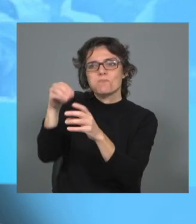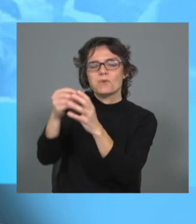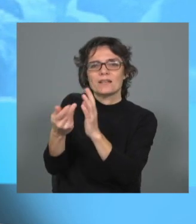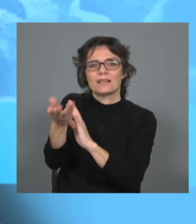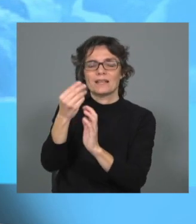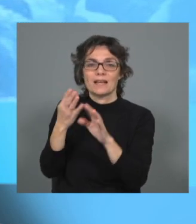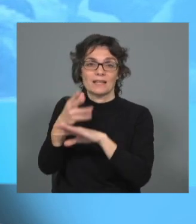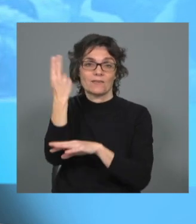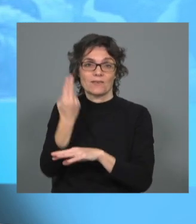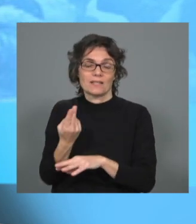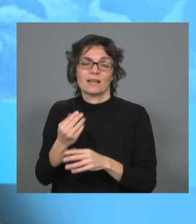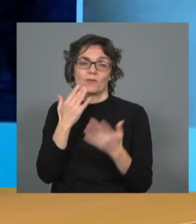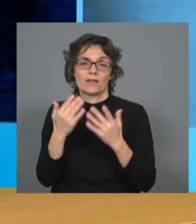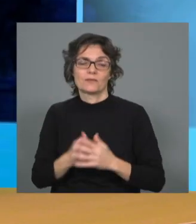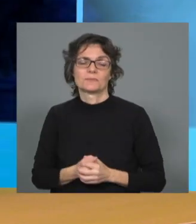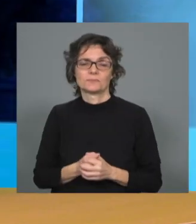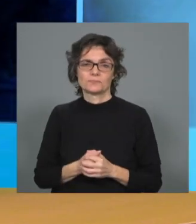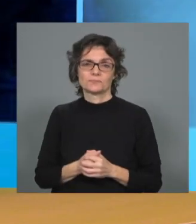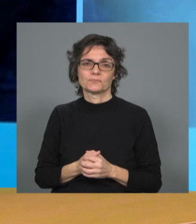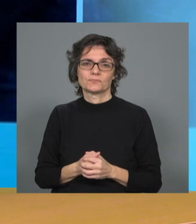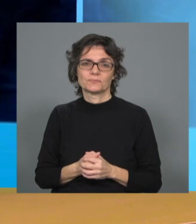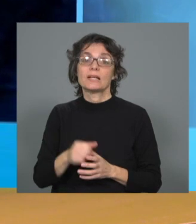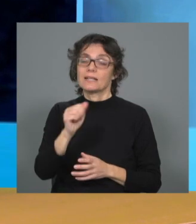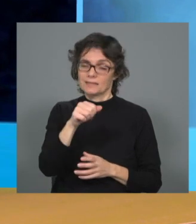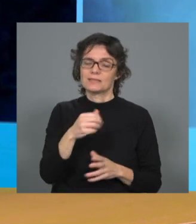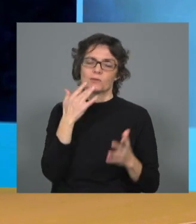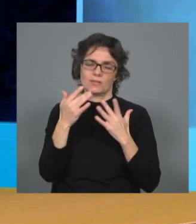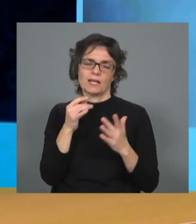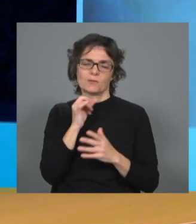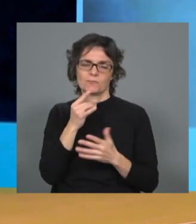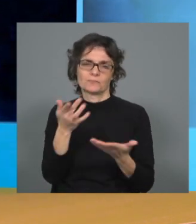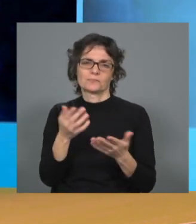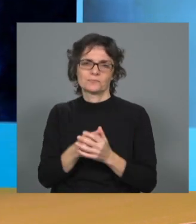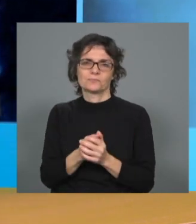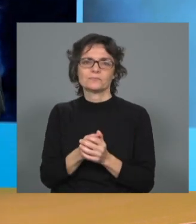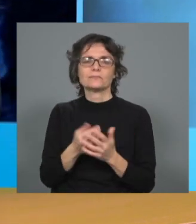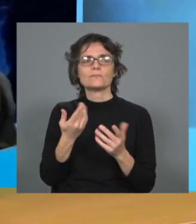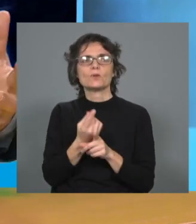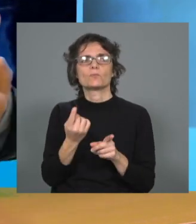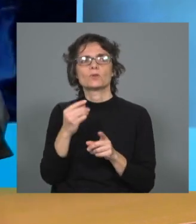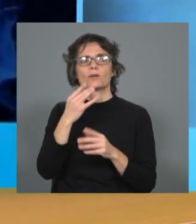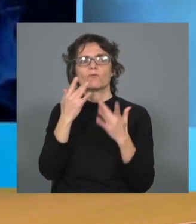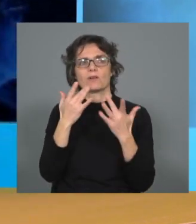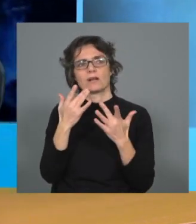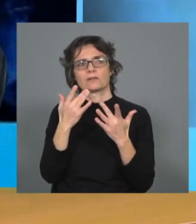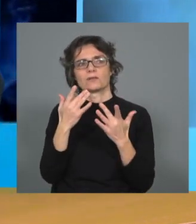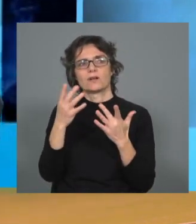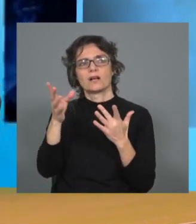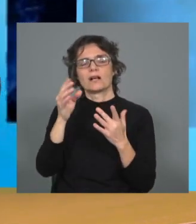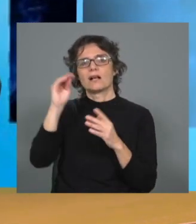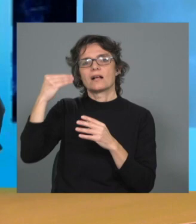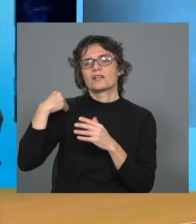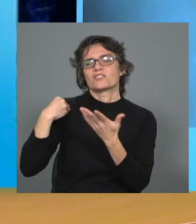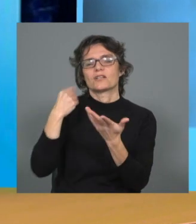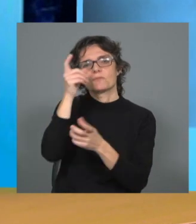cénica? Sim, e o teatro possibilita isso, possibilita justamente, uma vez que implica a pessoa na sua globalidade, do ponto de vista